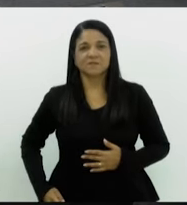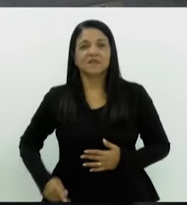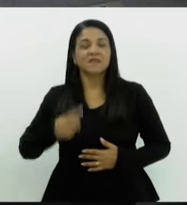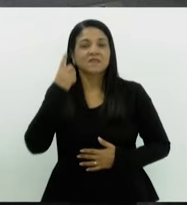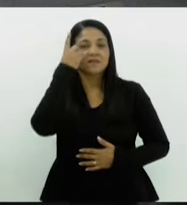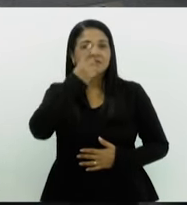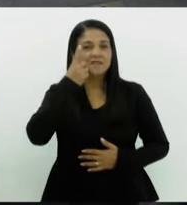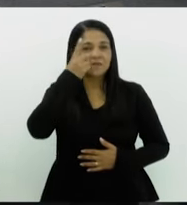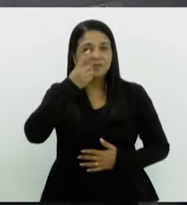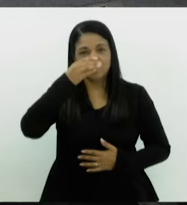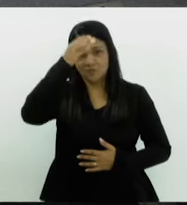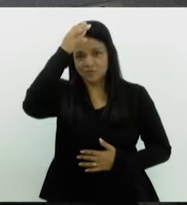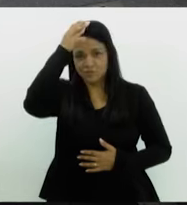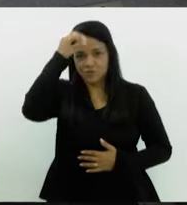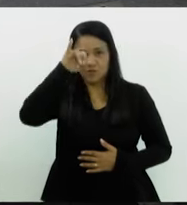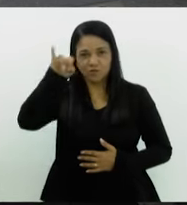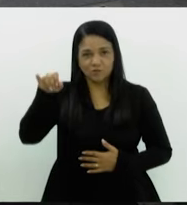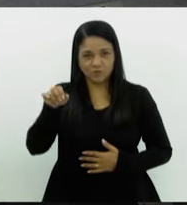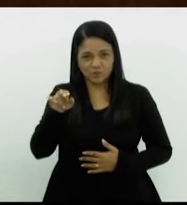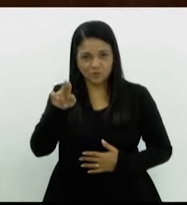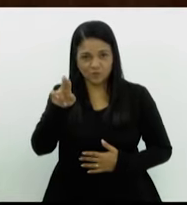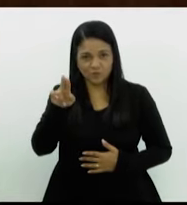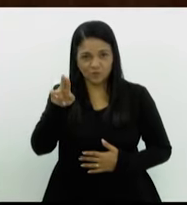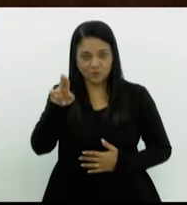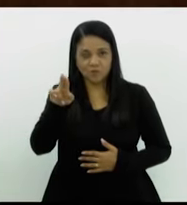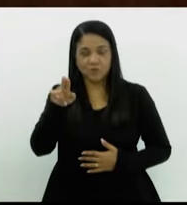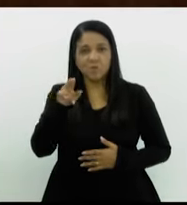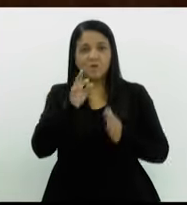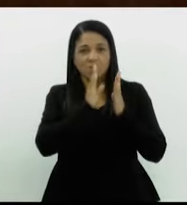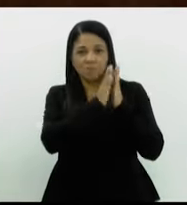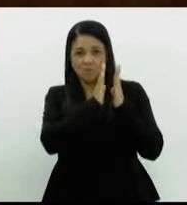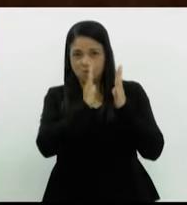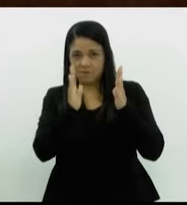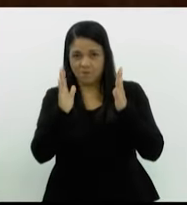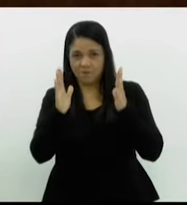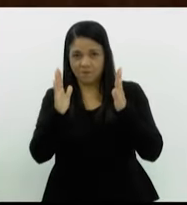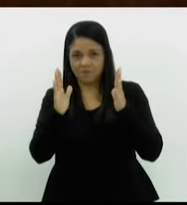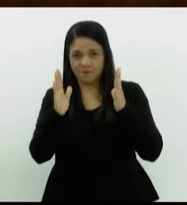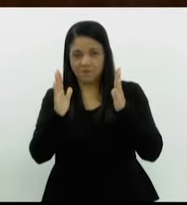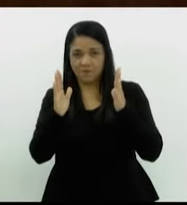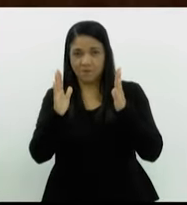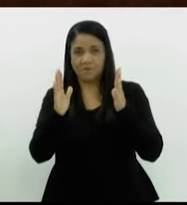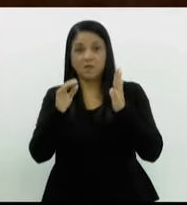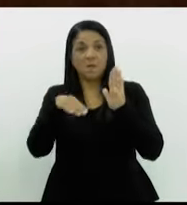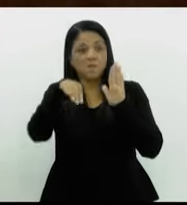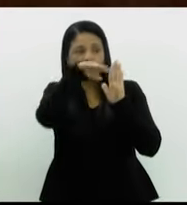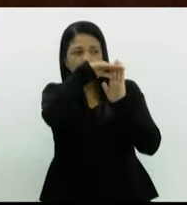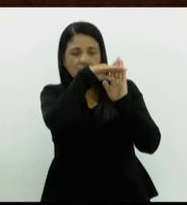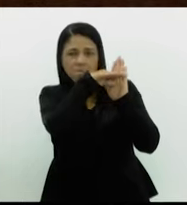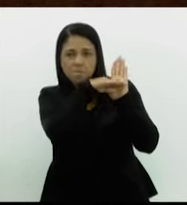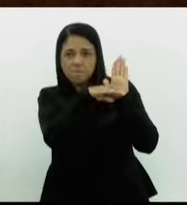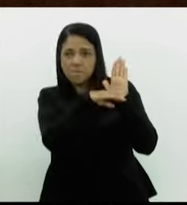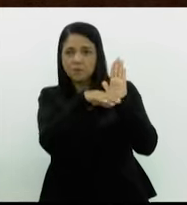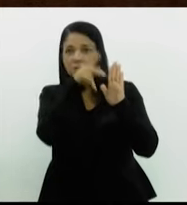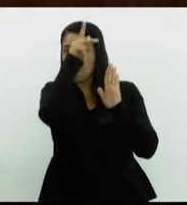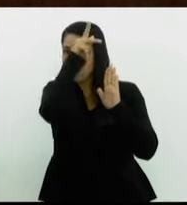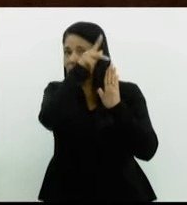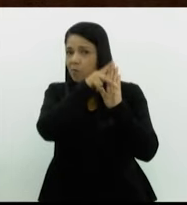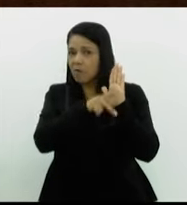deputada Tia Ju, primeiro pela ordem, está na pauta o